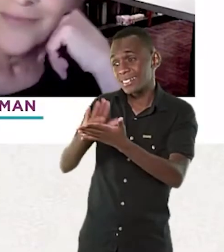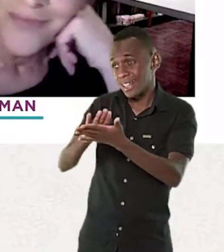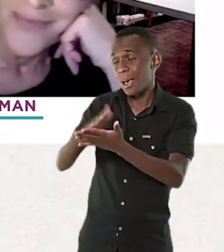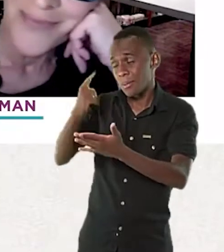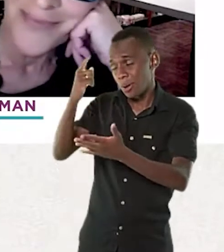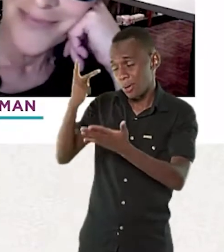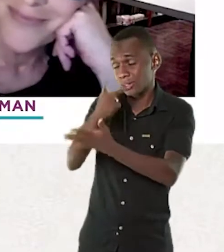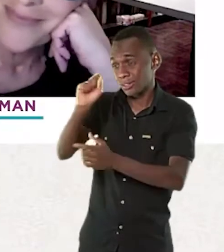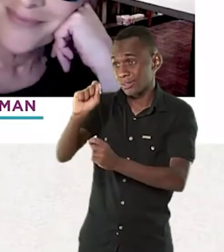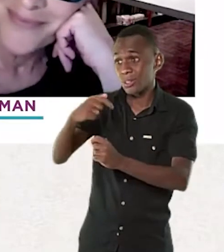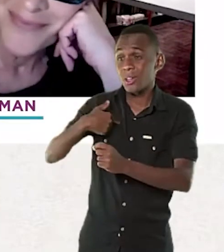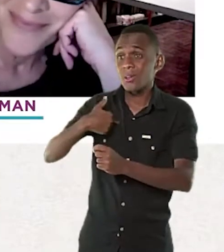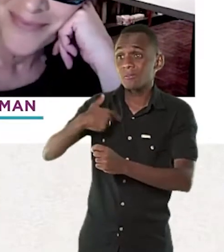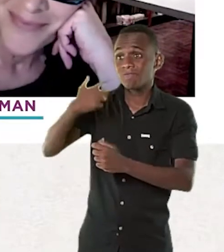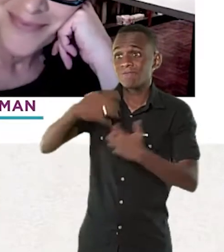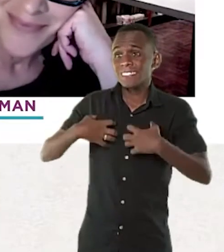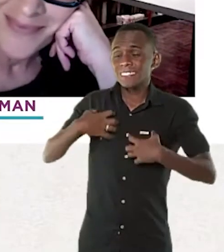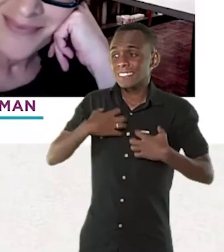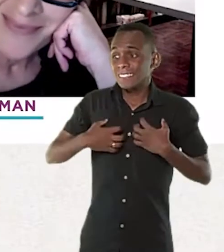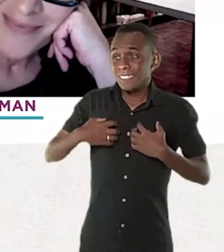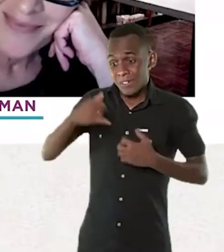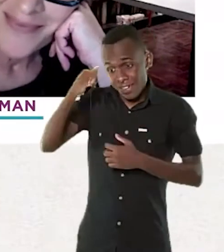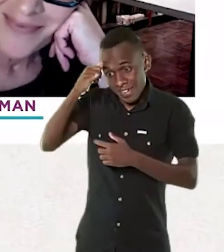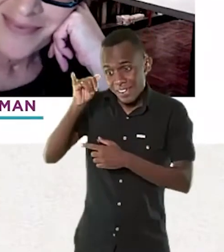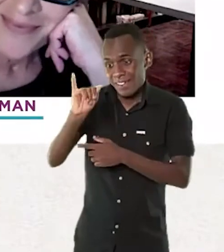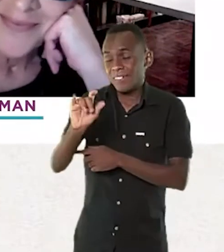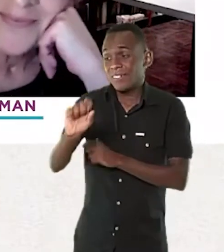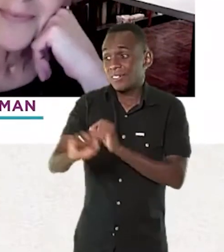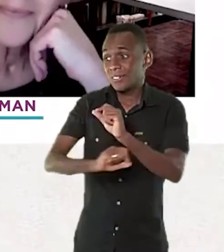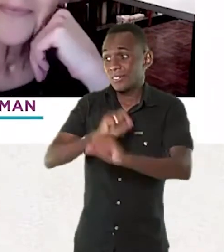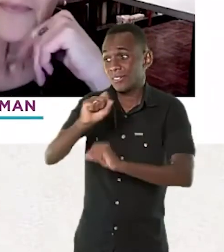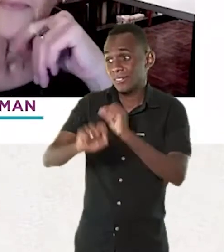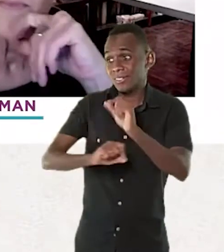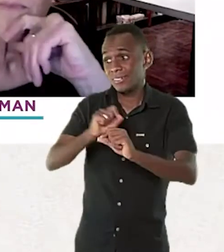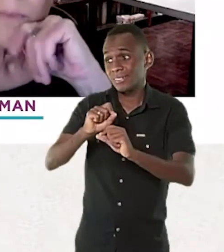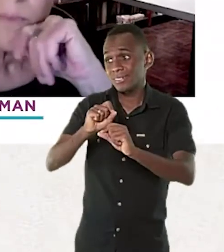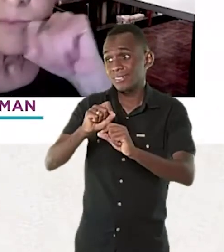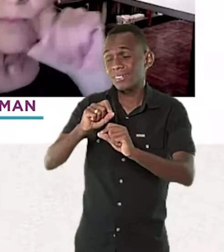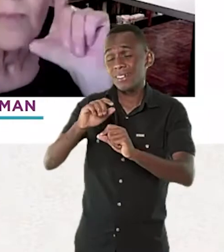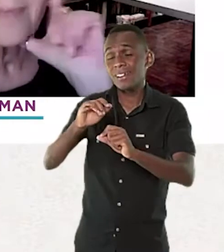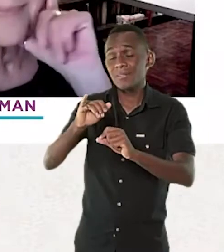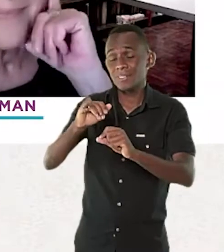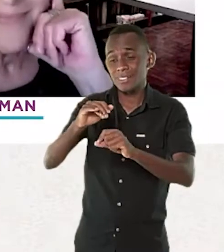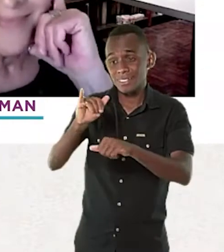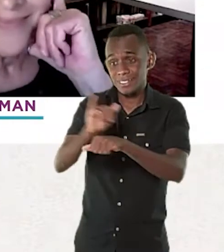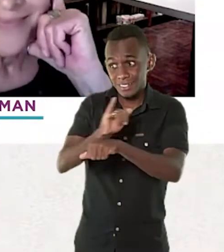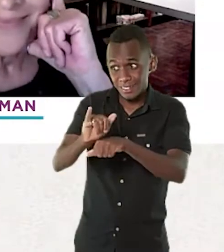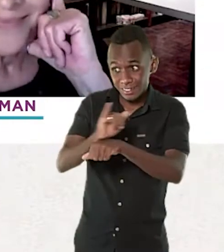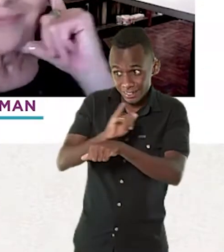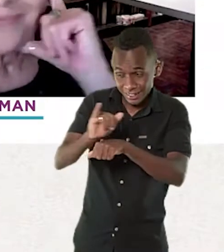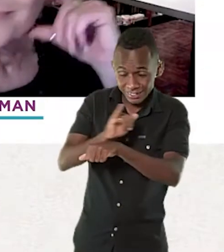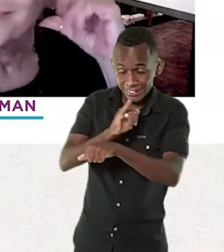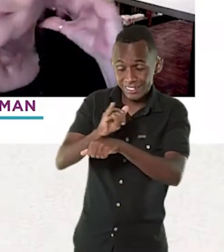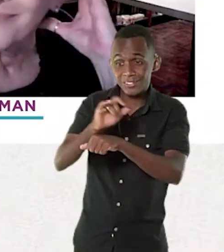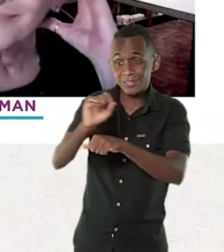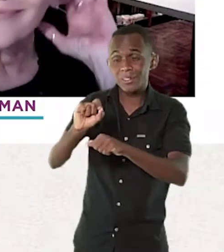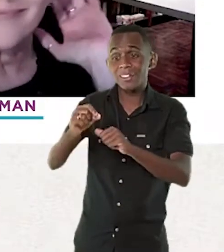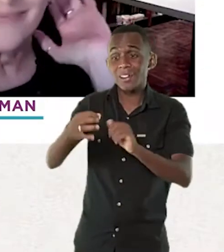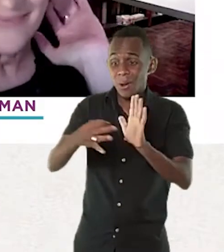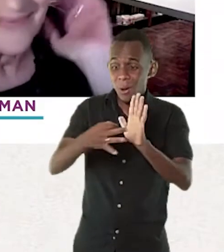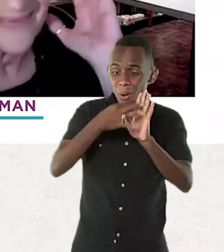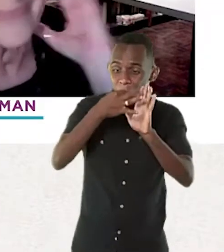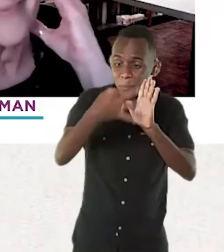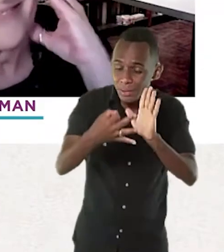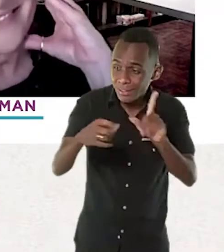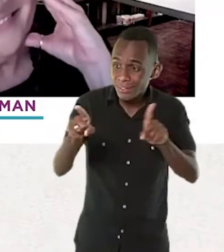Eu fico evitando, isso é o meu trabalho de vida inteira, dar opinião e fazer pergunta. A pior coisa do mundo é o repórter